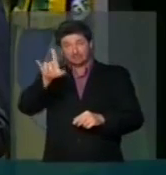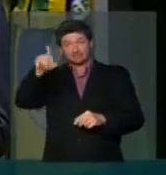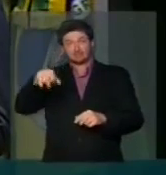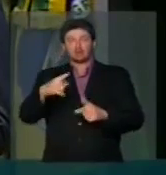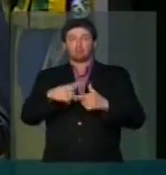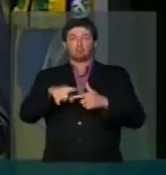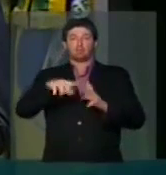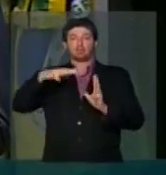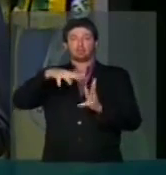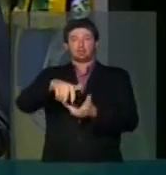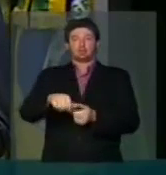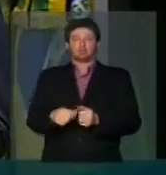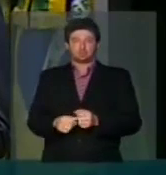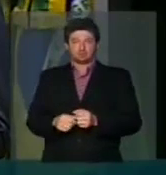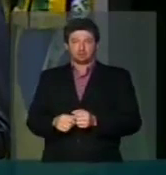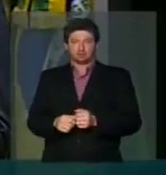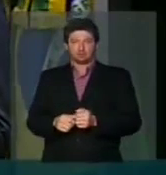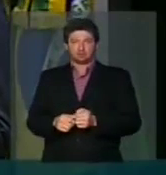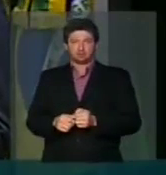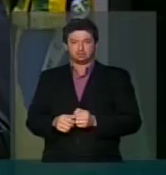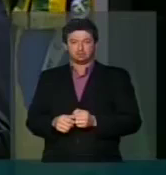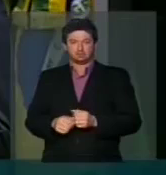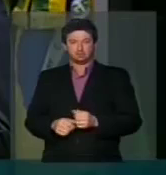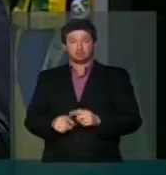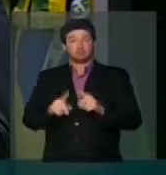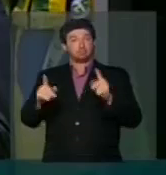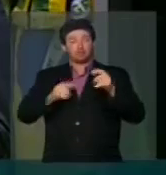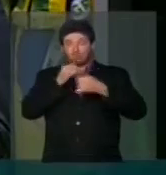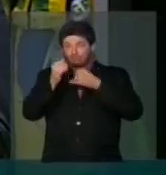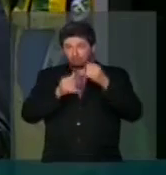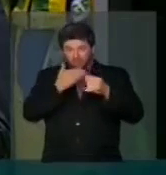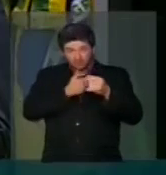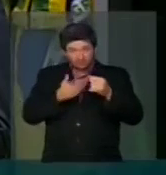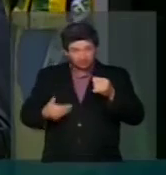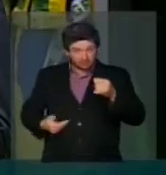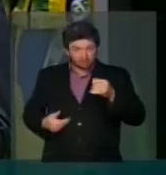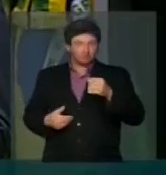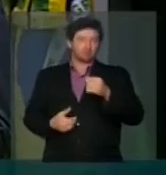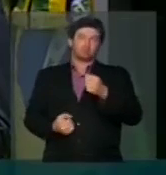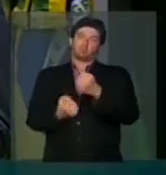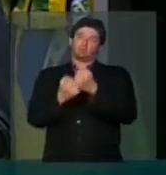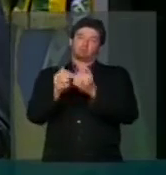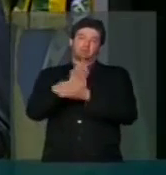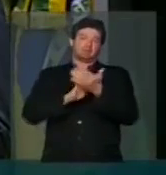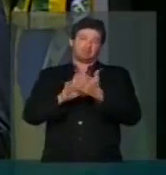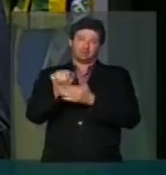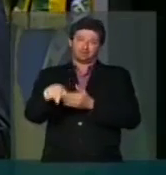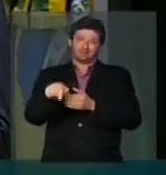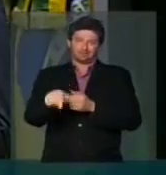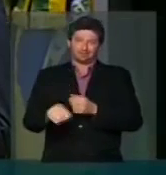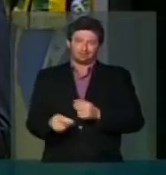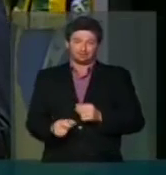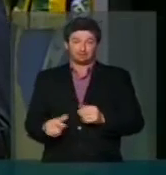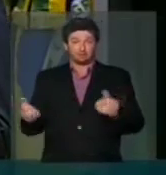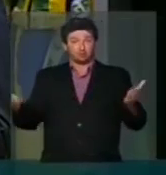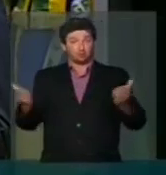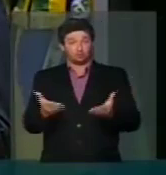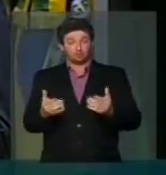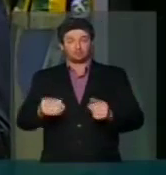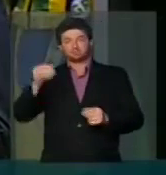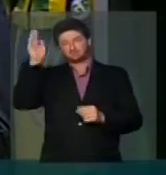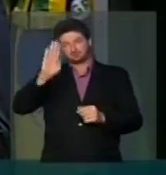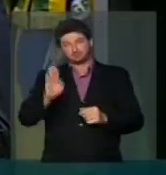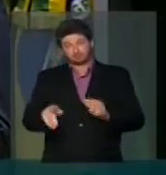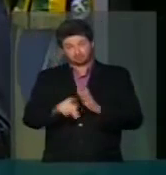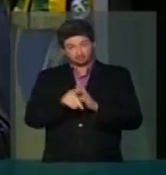razões internacionais, principalmente. Mas os dados públicos não corroboram essa conclusão. Atualmente, o Brasil